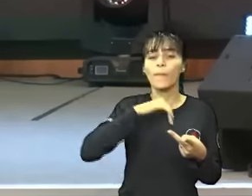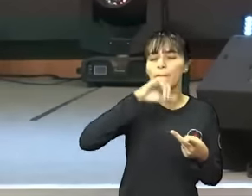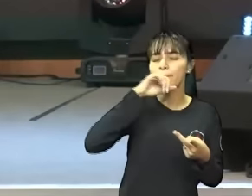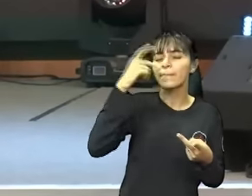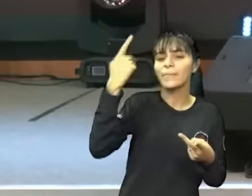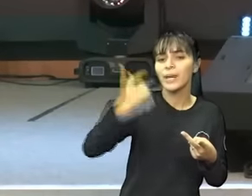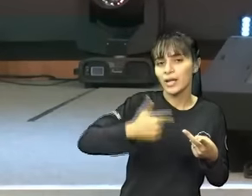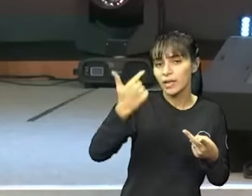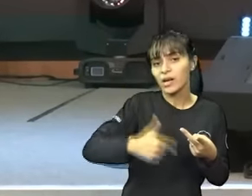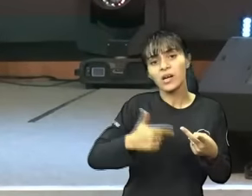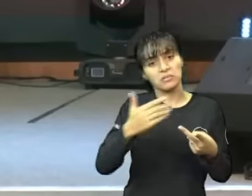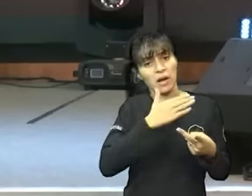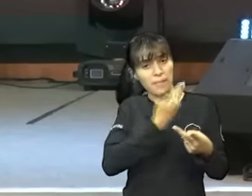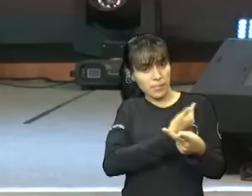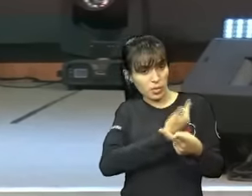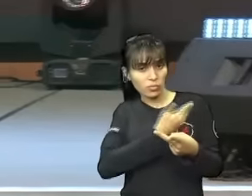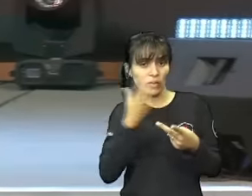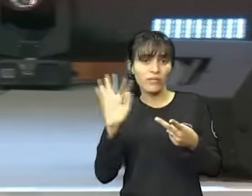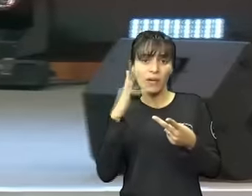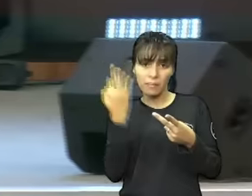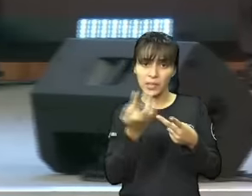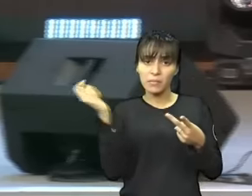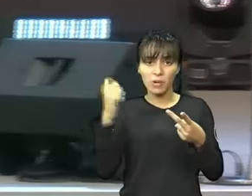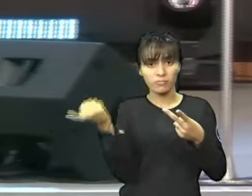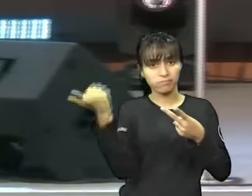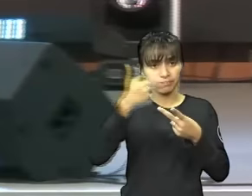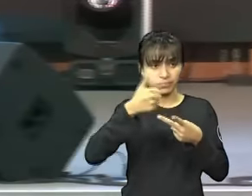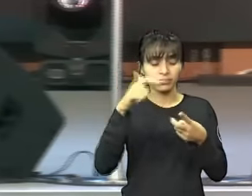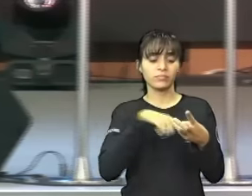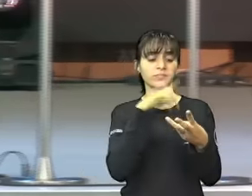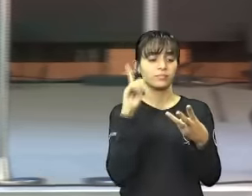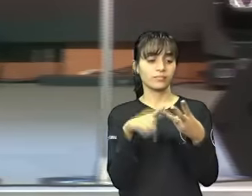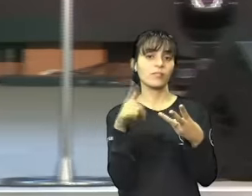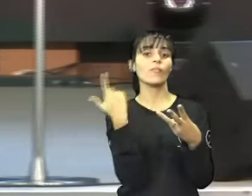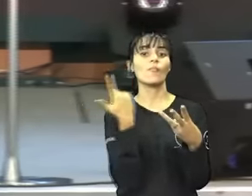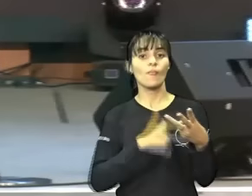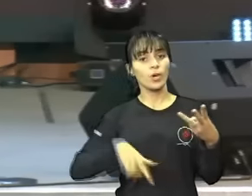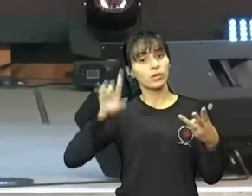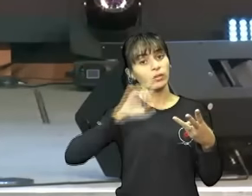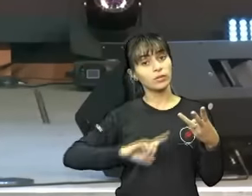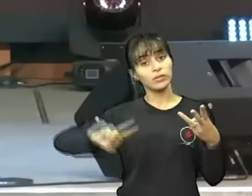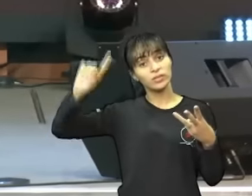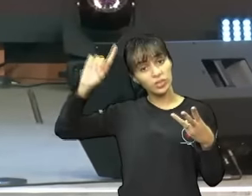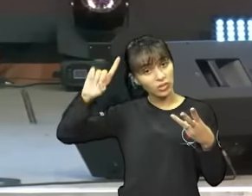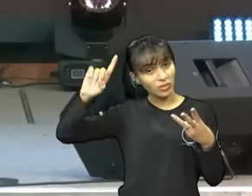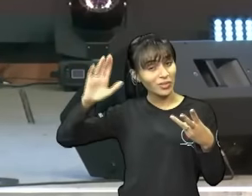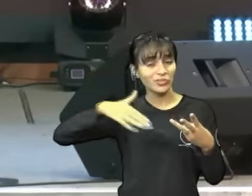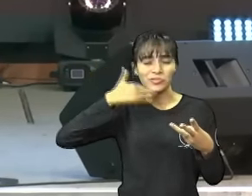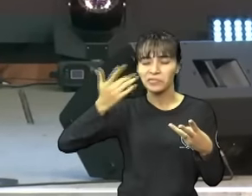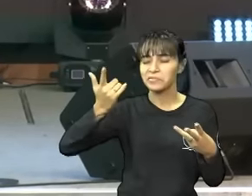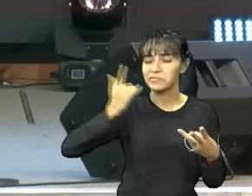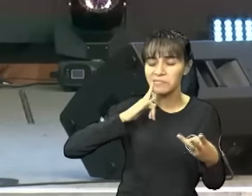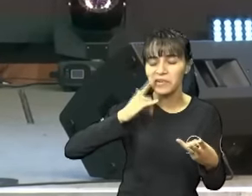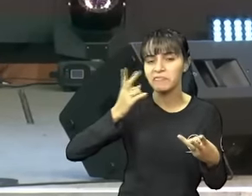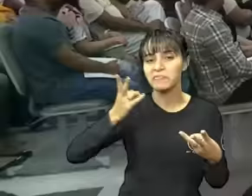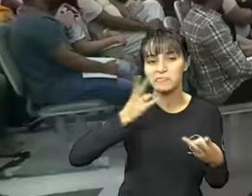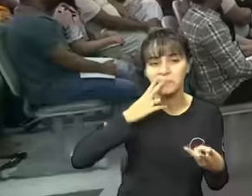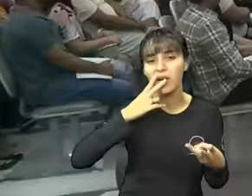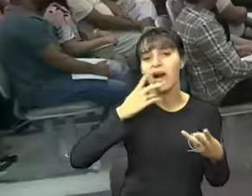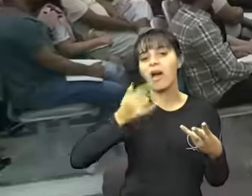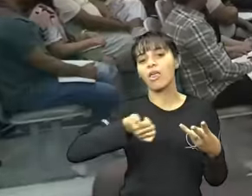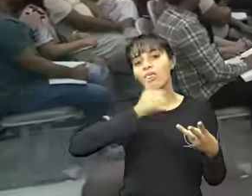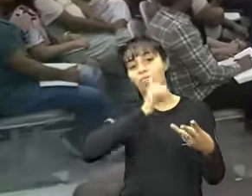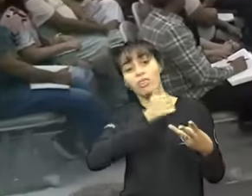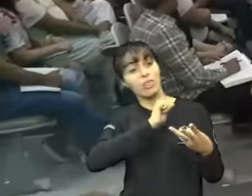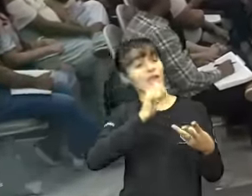amigo da família Pode ocupar esse lugar mas todo ser humano nasce com fazer de Deus e não adianta beber não adianta fumar não adianta encher